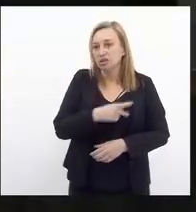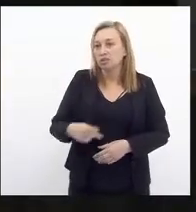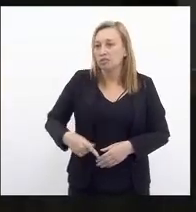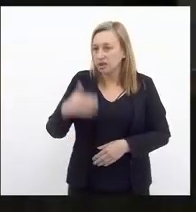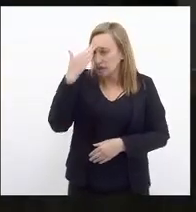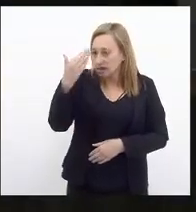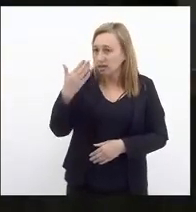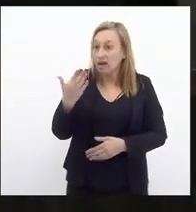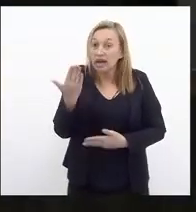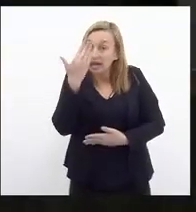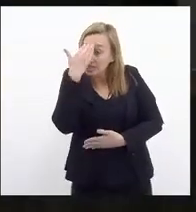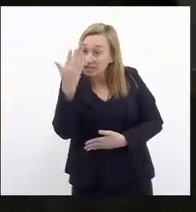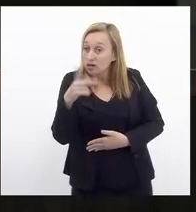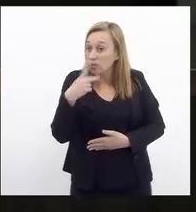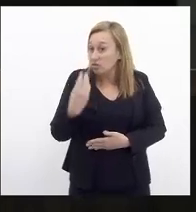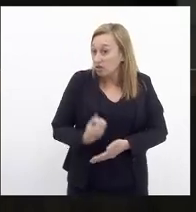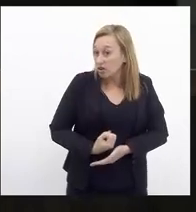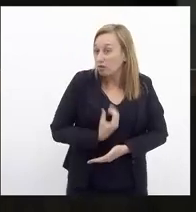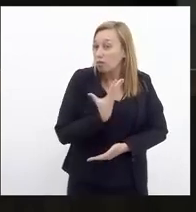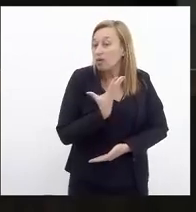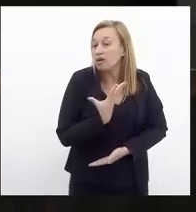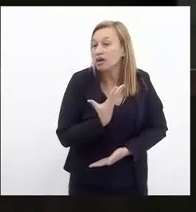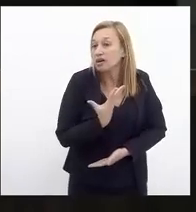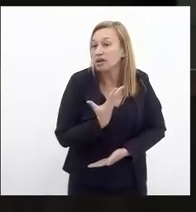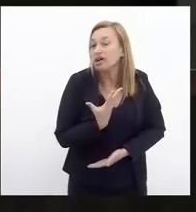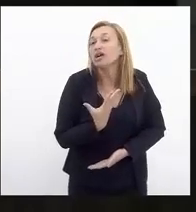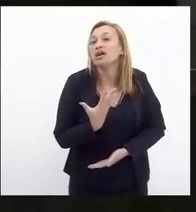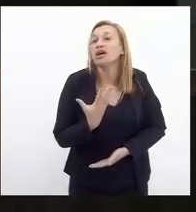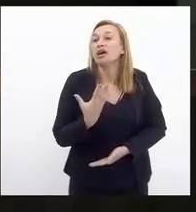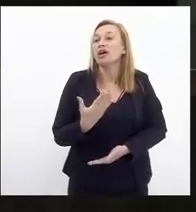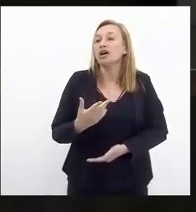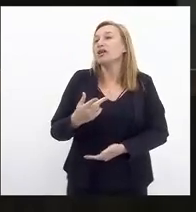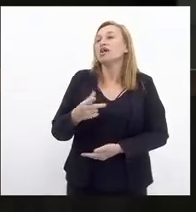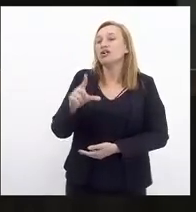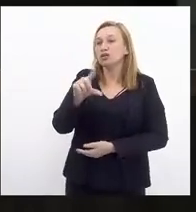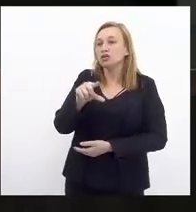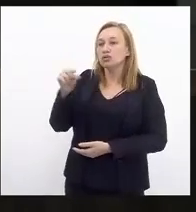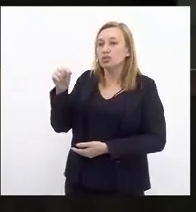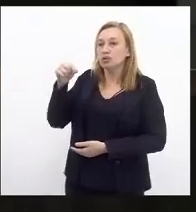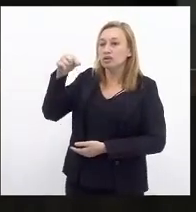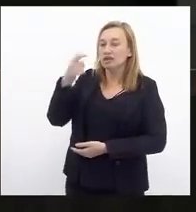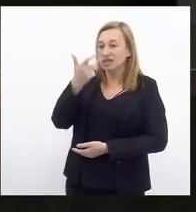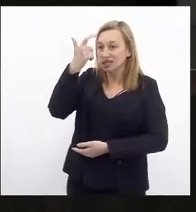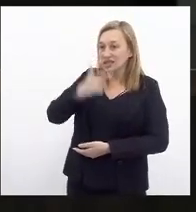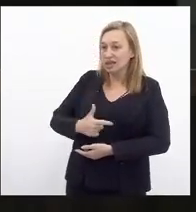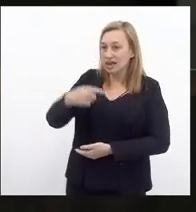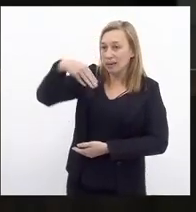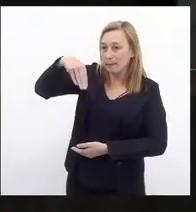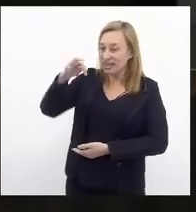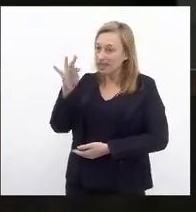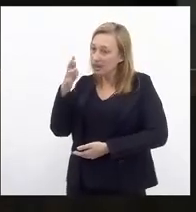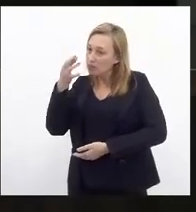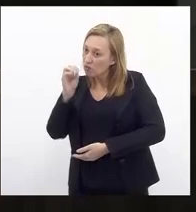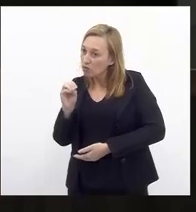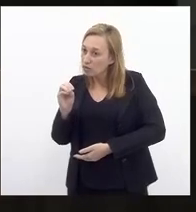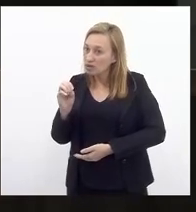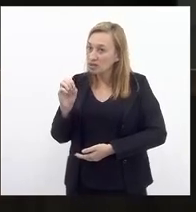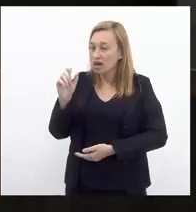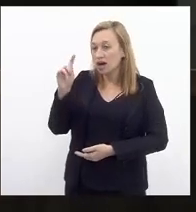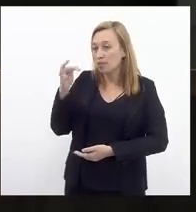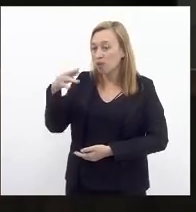agradecer quem como diz o poeta eu prefiro ser essa metamorfose ambulante gostaria de ser votado contrário que